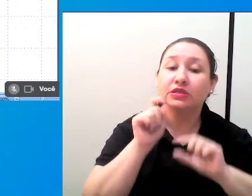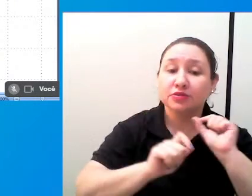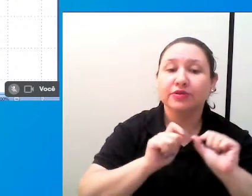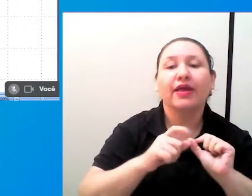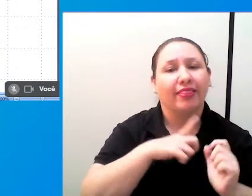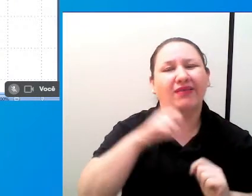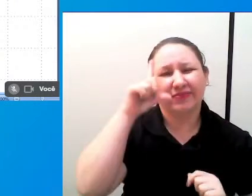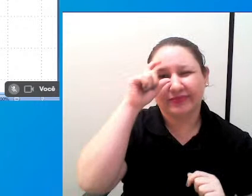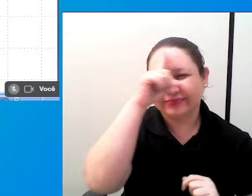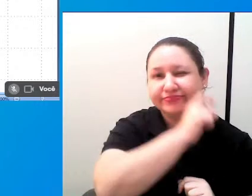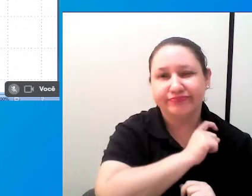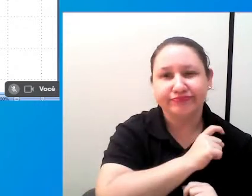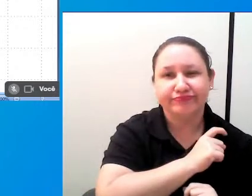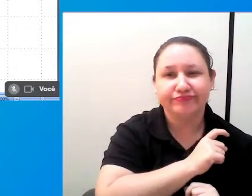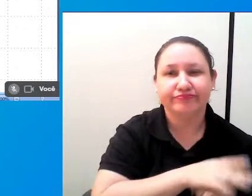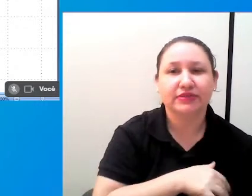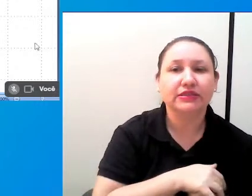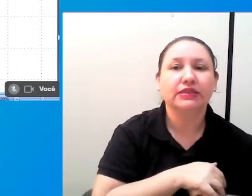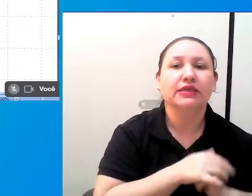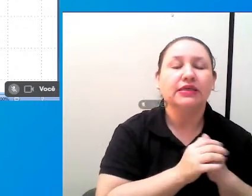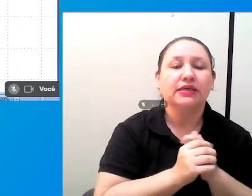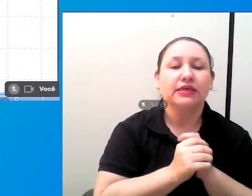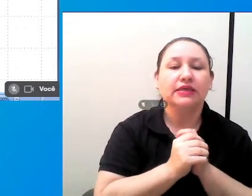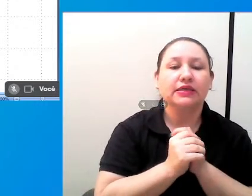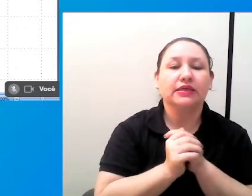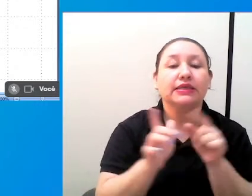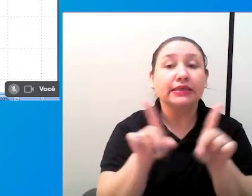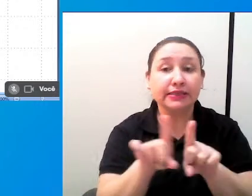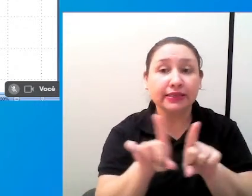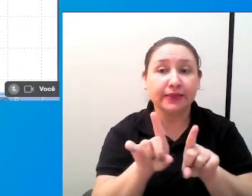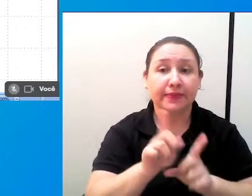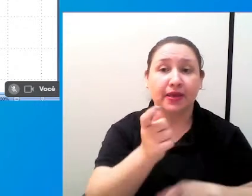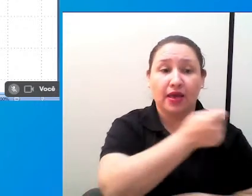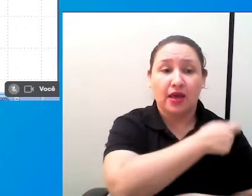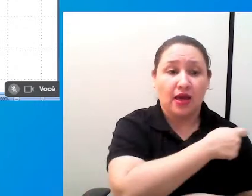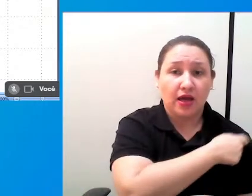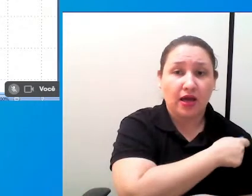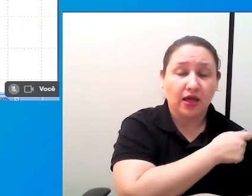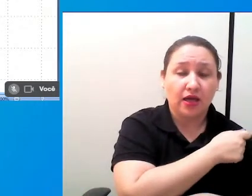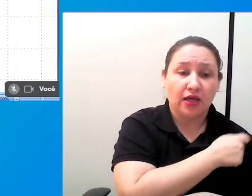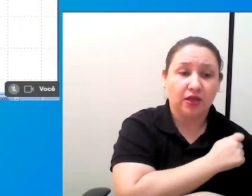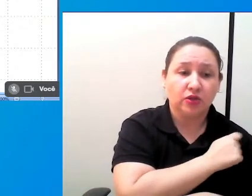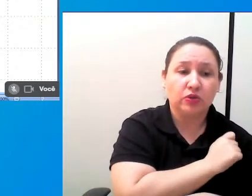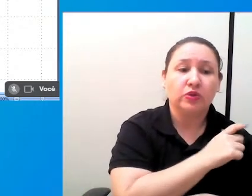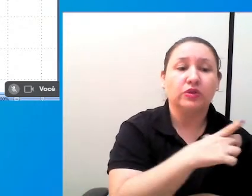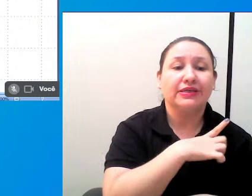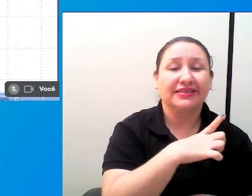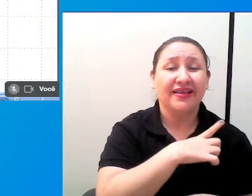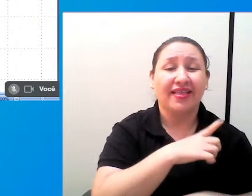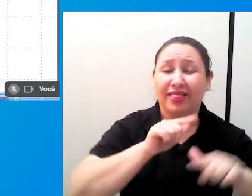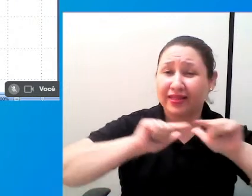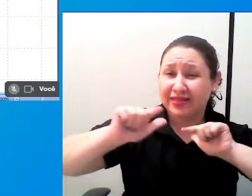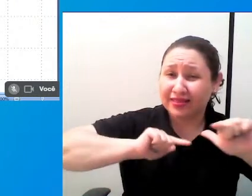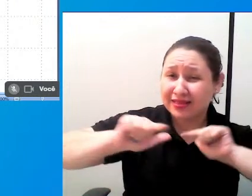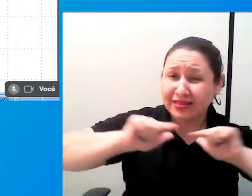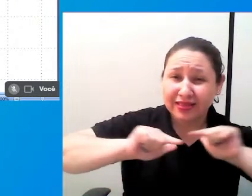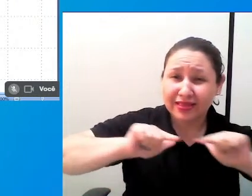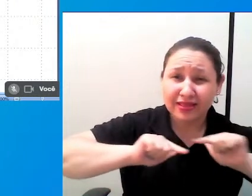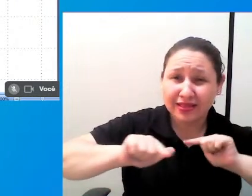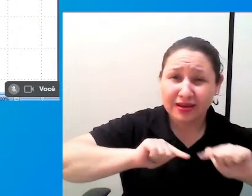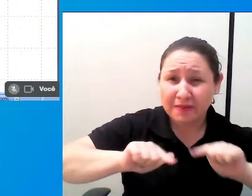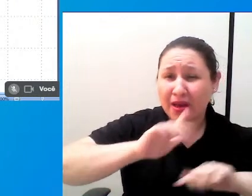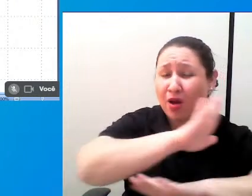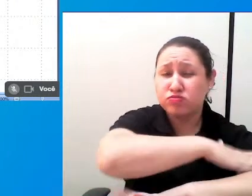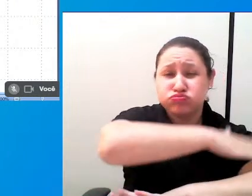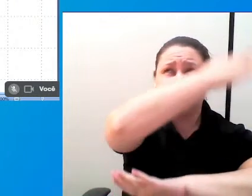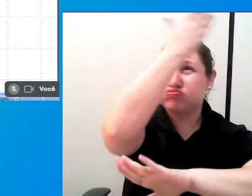muito trabalho. Em especial, alunos trabalhadores encontram dificuldades para participar. Alunos trabalhadores são uma boa